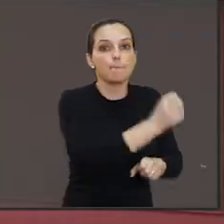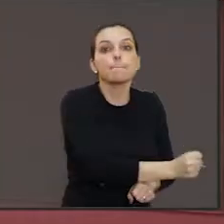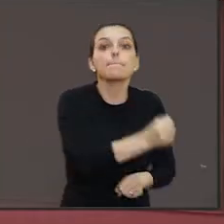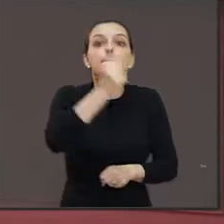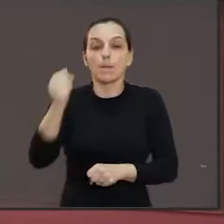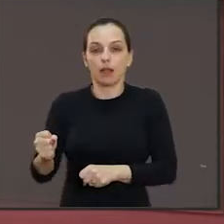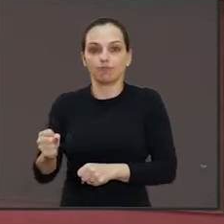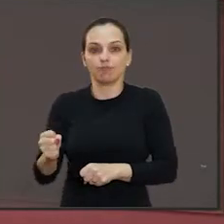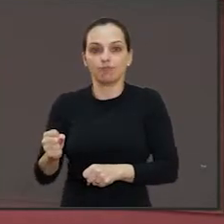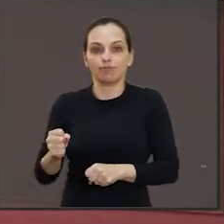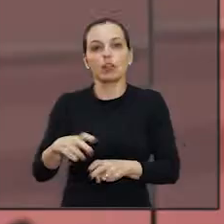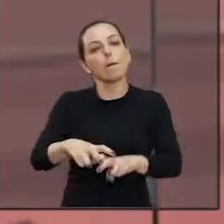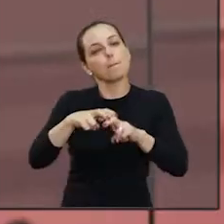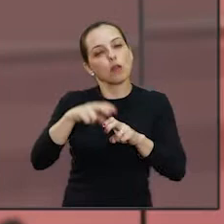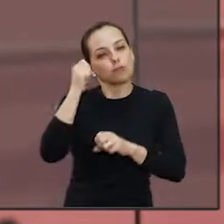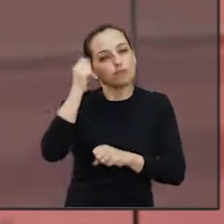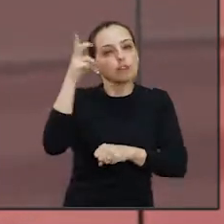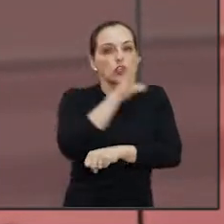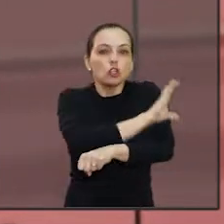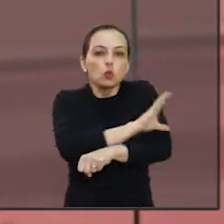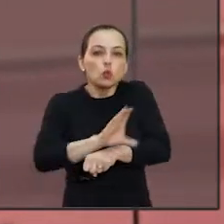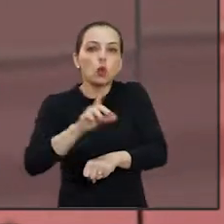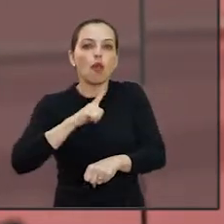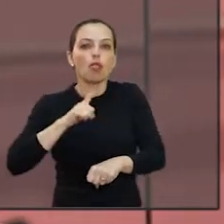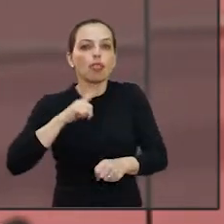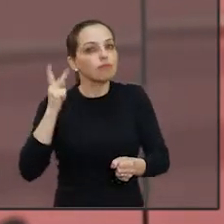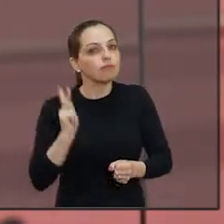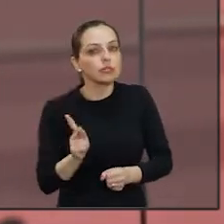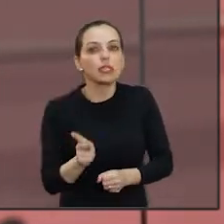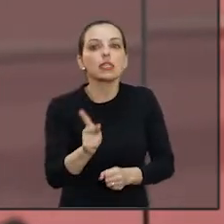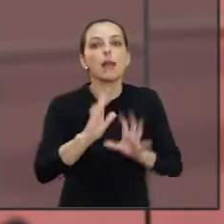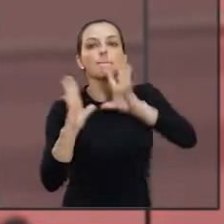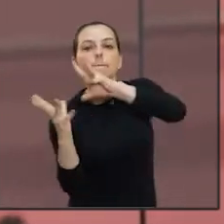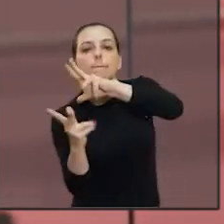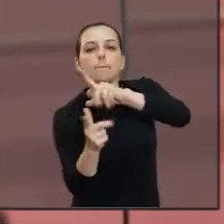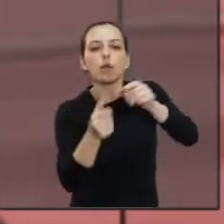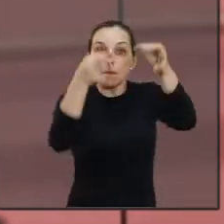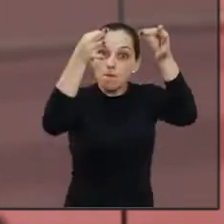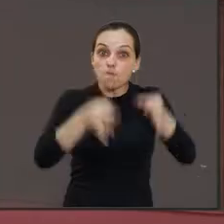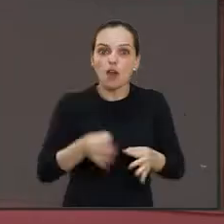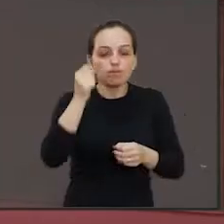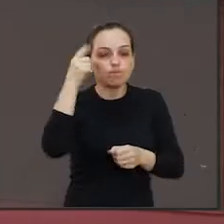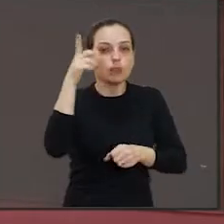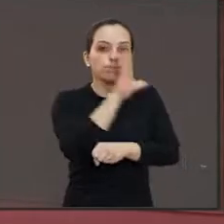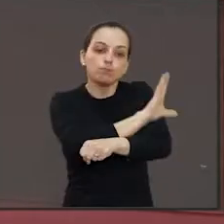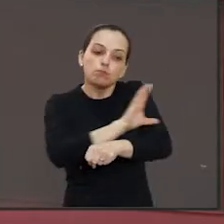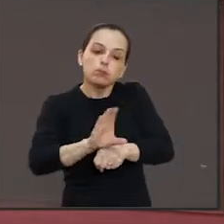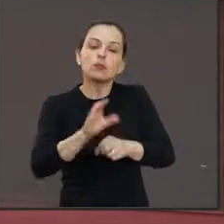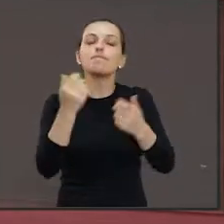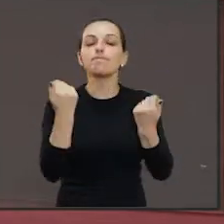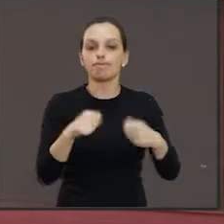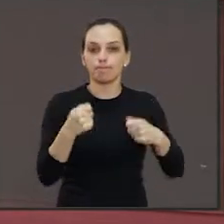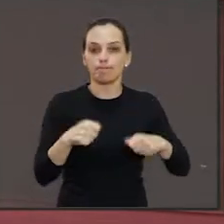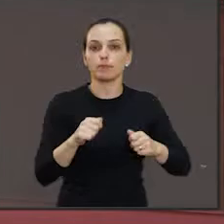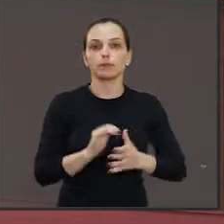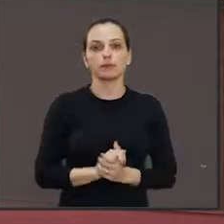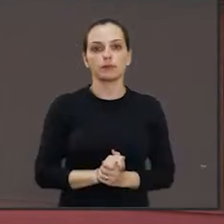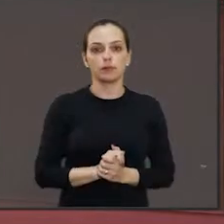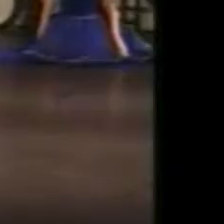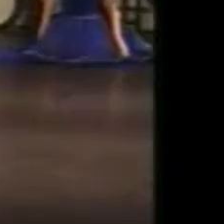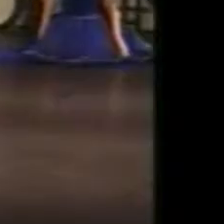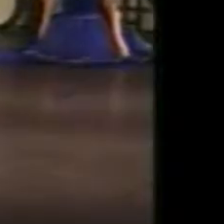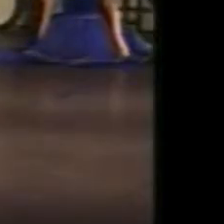A cultura é imprescindível na vida do ser humano, entendeu? Eu acho que o mundo ideal seria lotado de